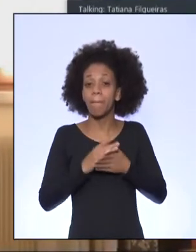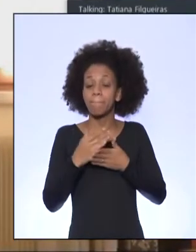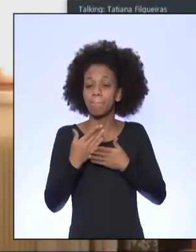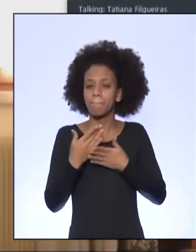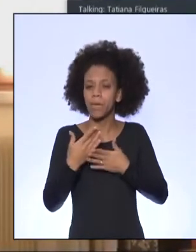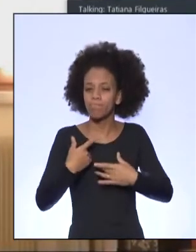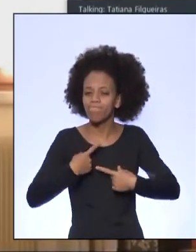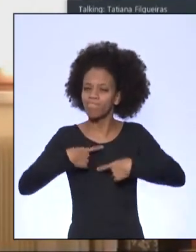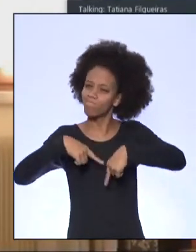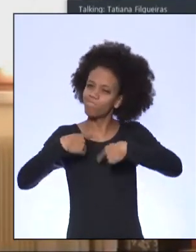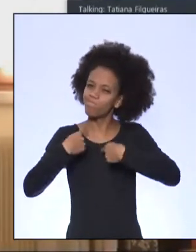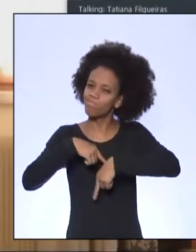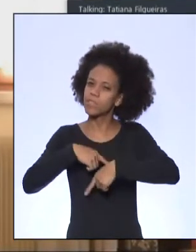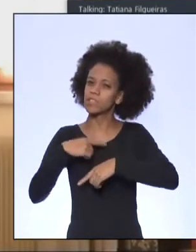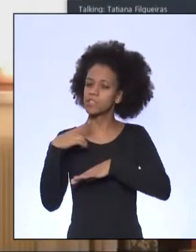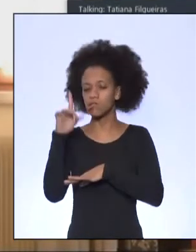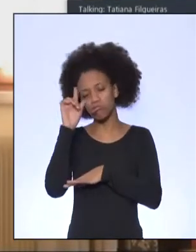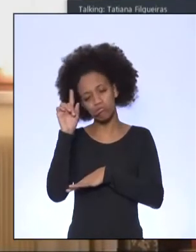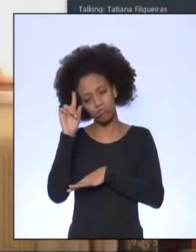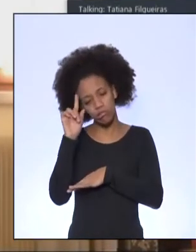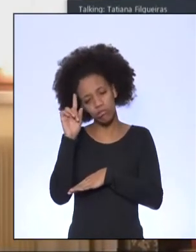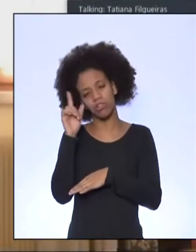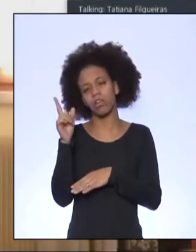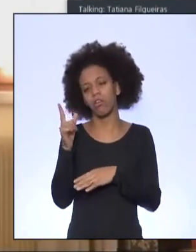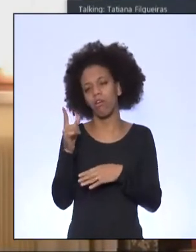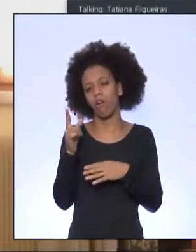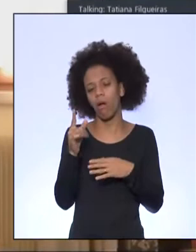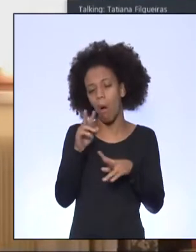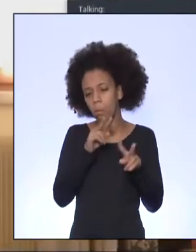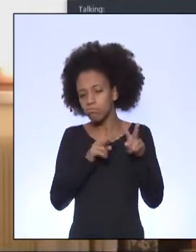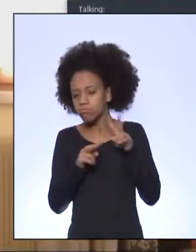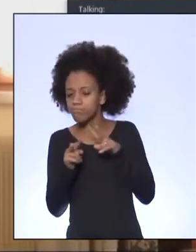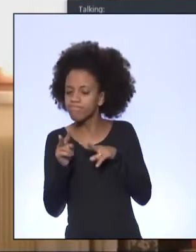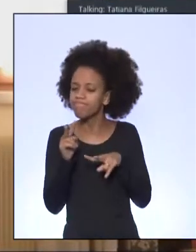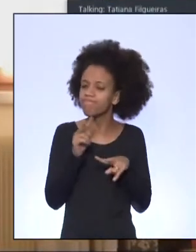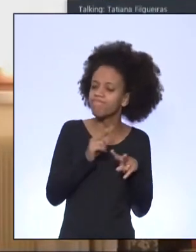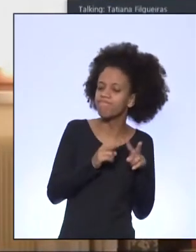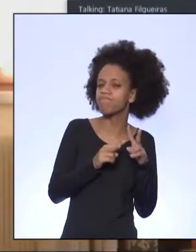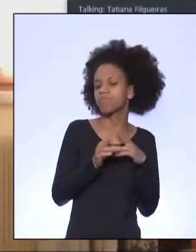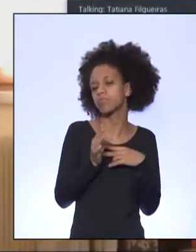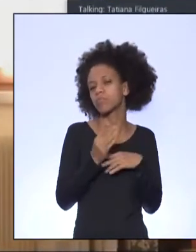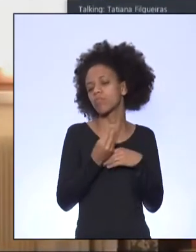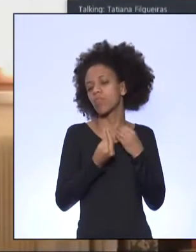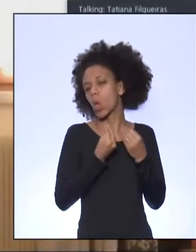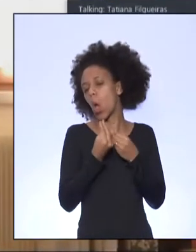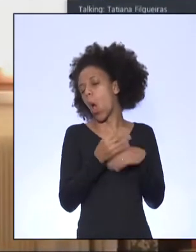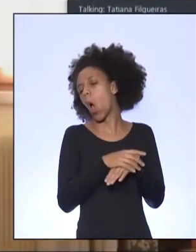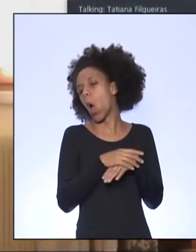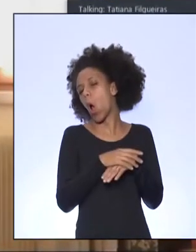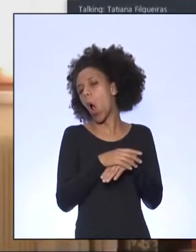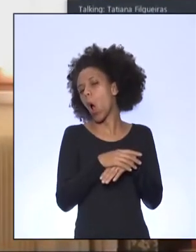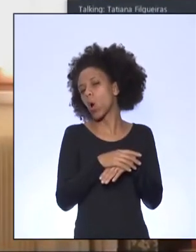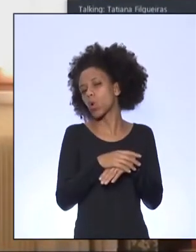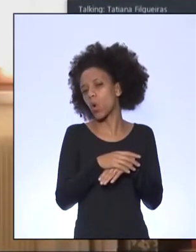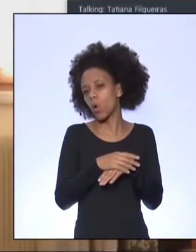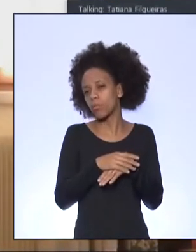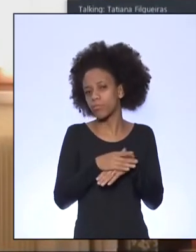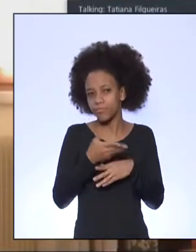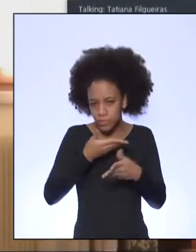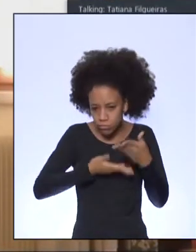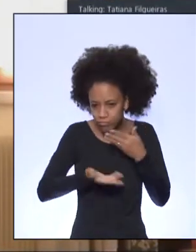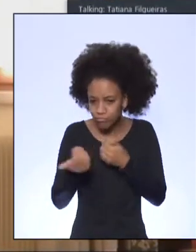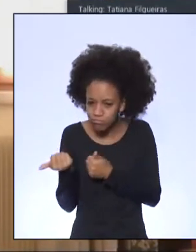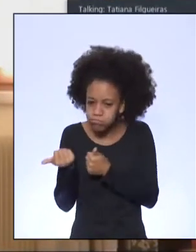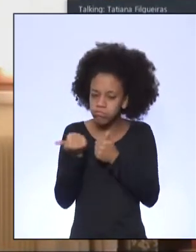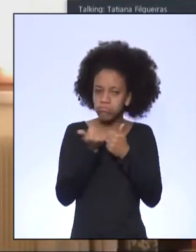para, no seu dia a dia, observar como que ele tem conseguido colaborar mais ou